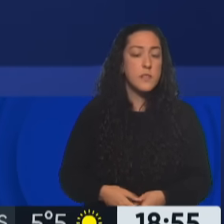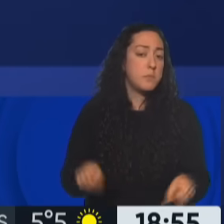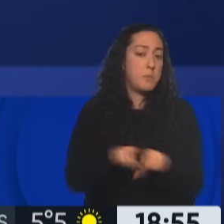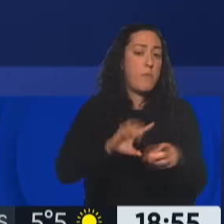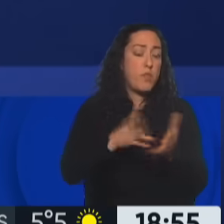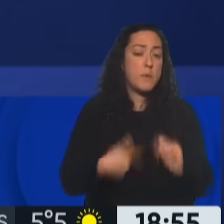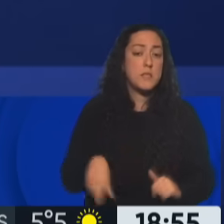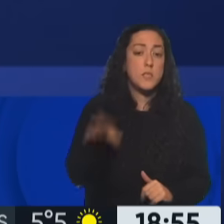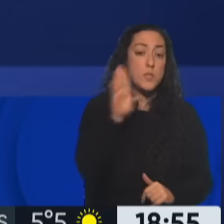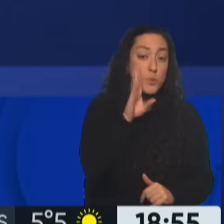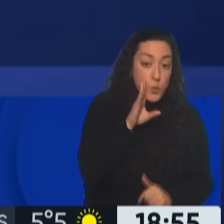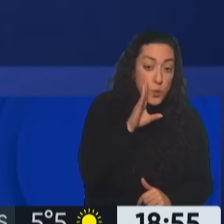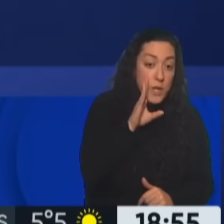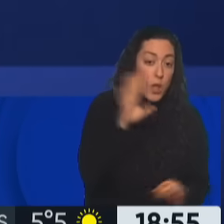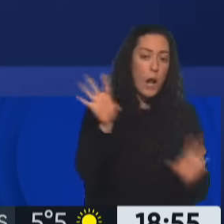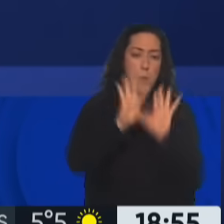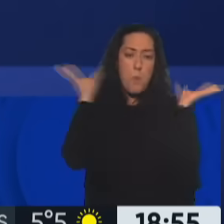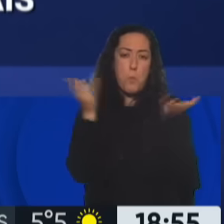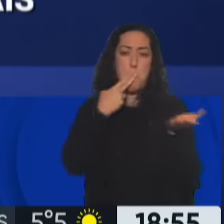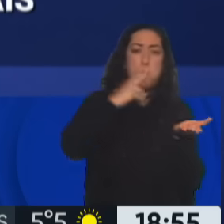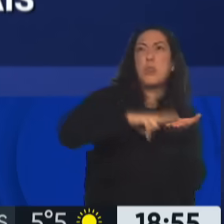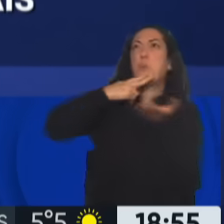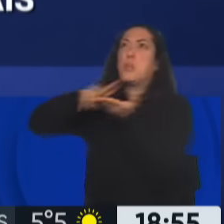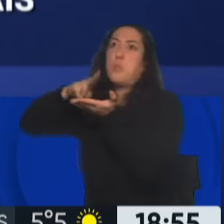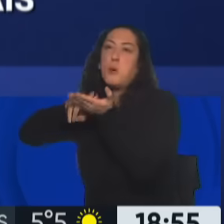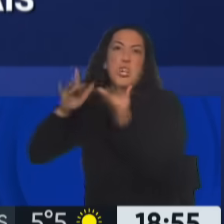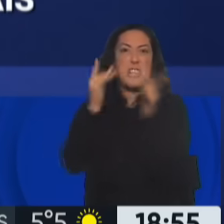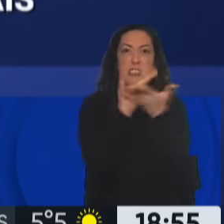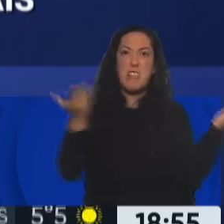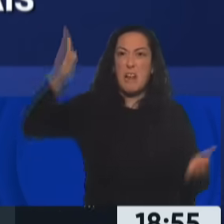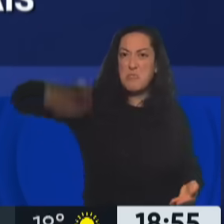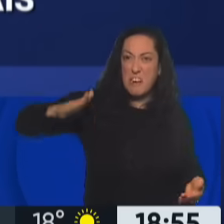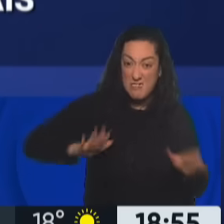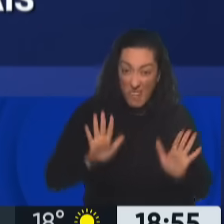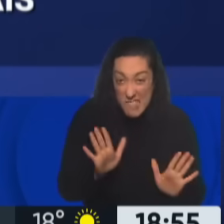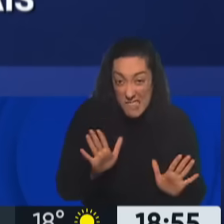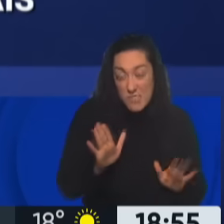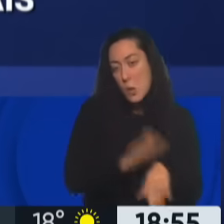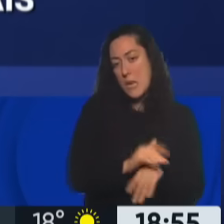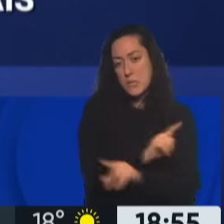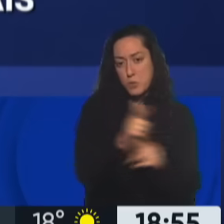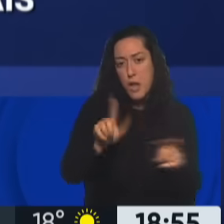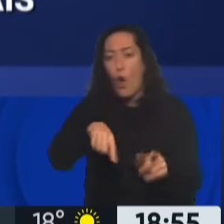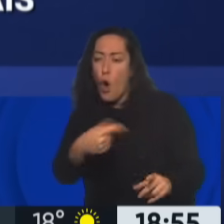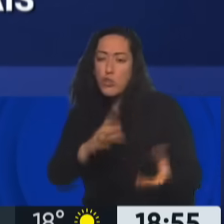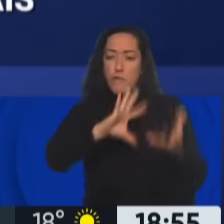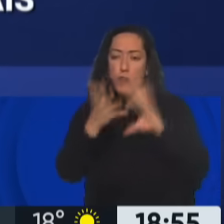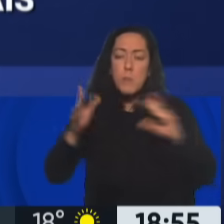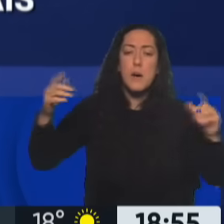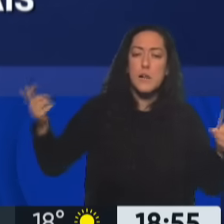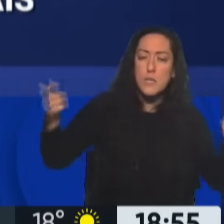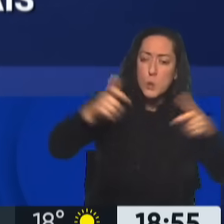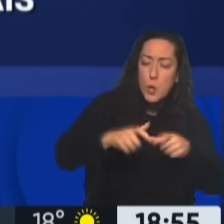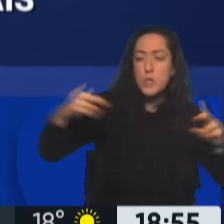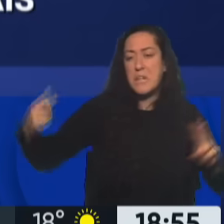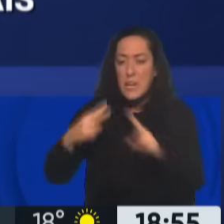outros em redes digitais. Sinceramente, tem outras coisas e outros fóruns para um presidente de